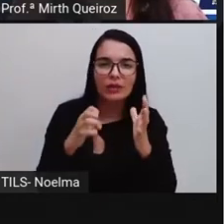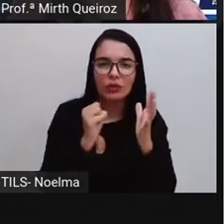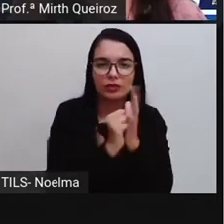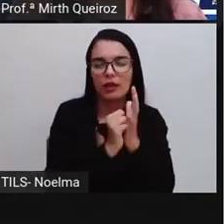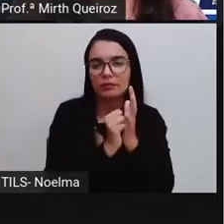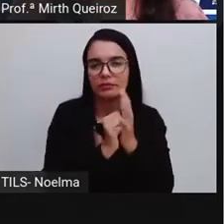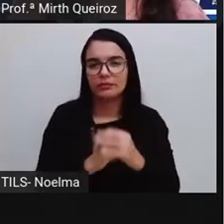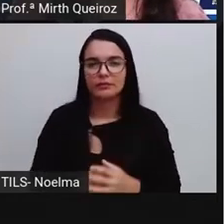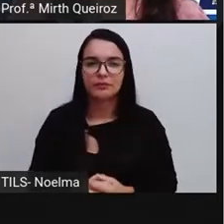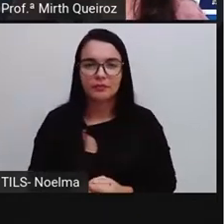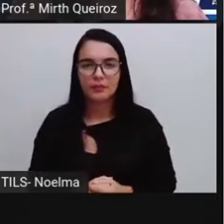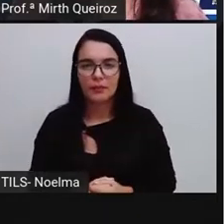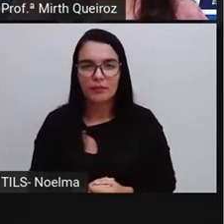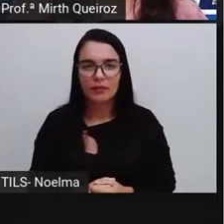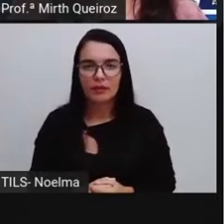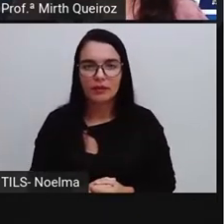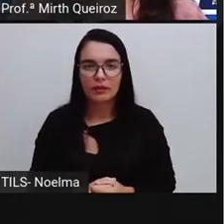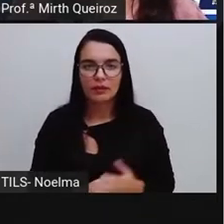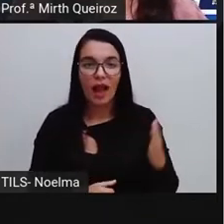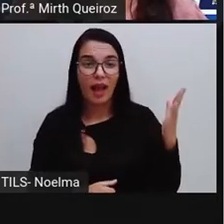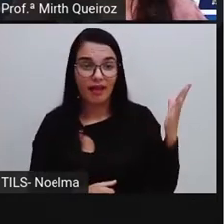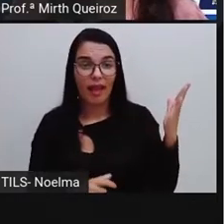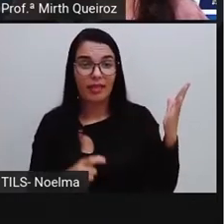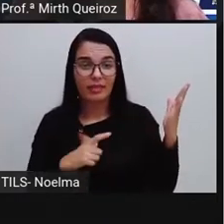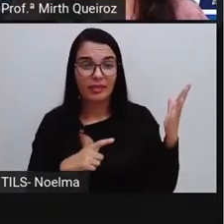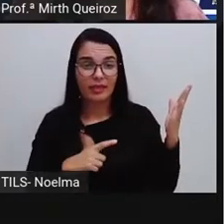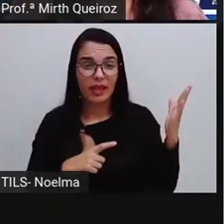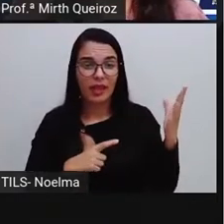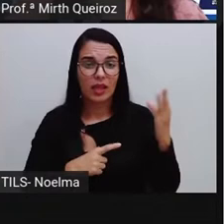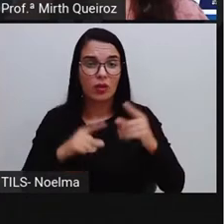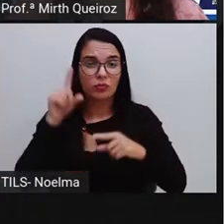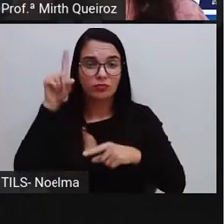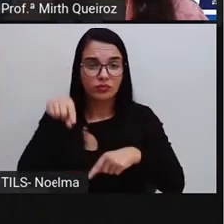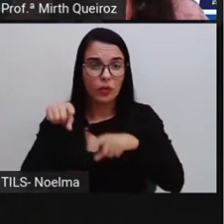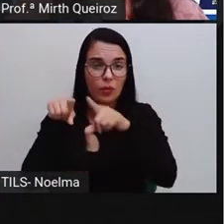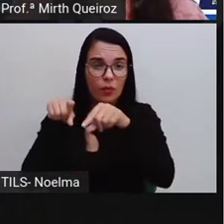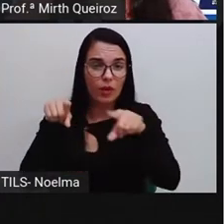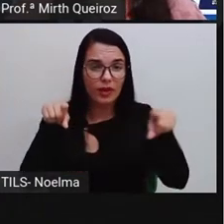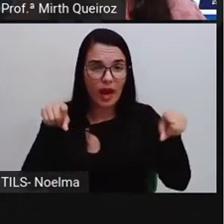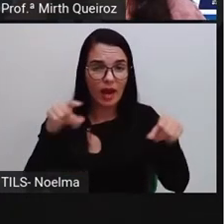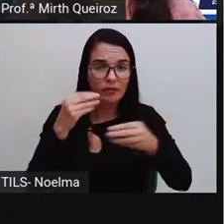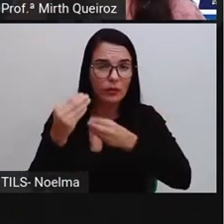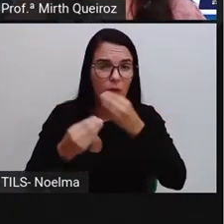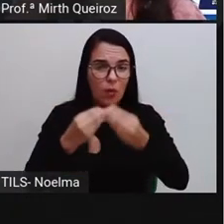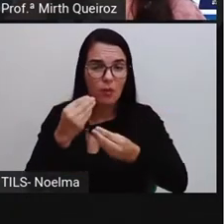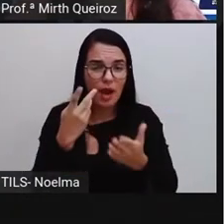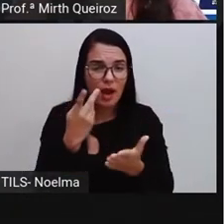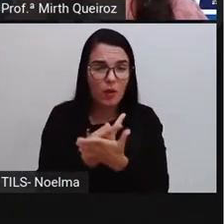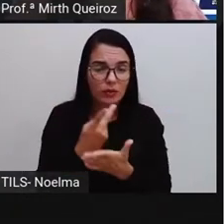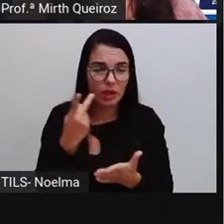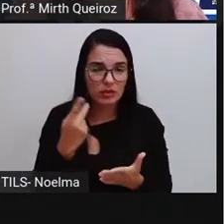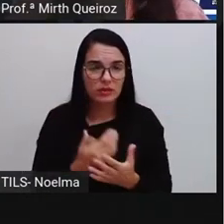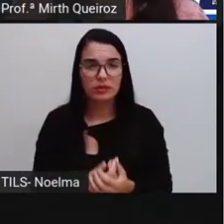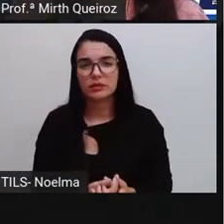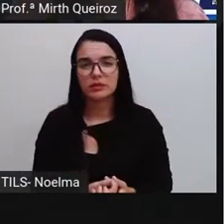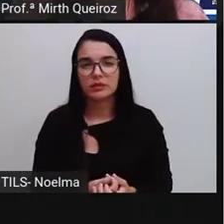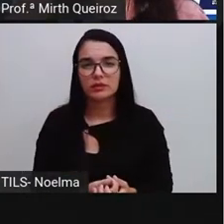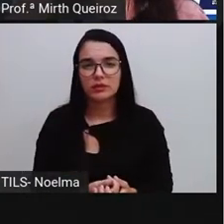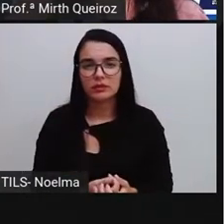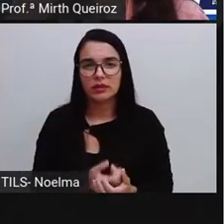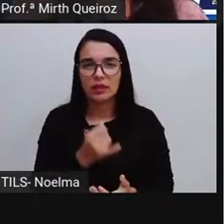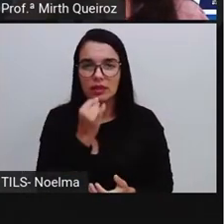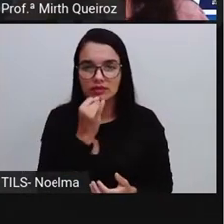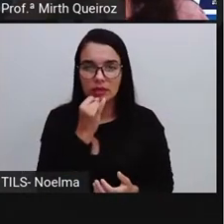caso certo ó e aqui a gente tem o consumo de água como é que acontece aí bebê